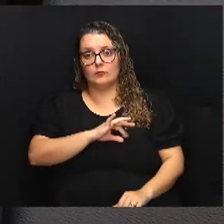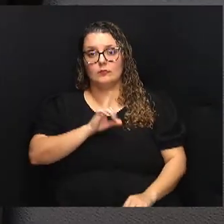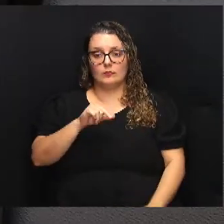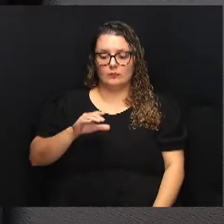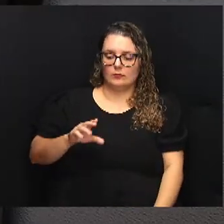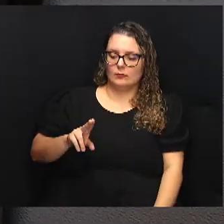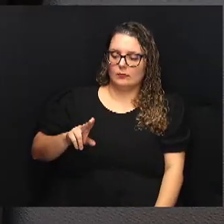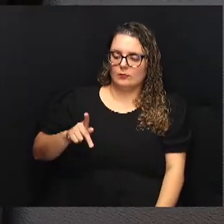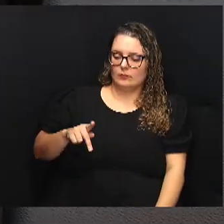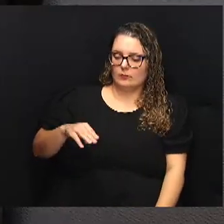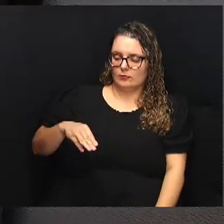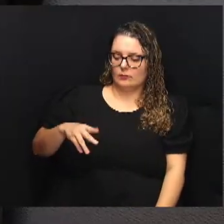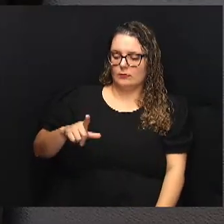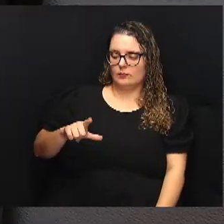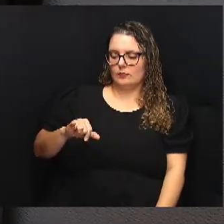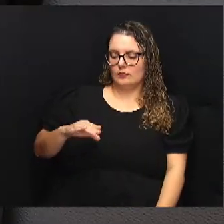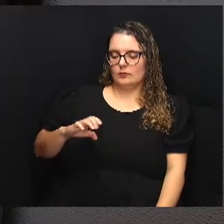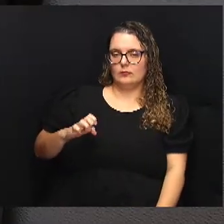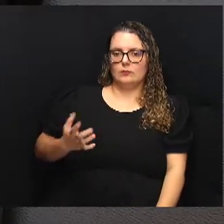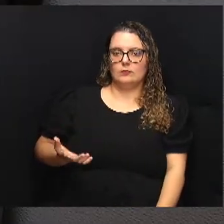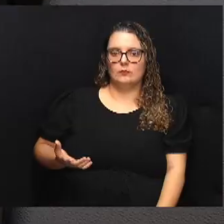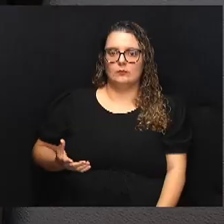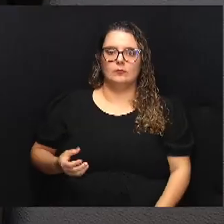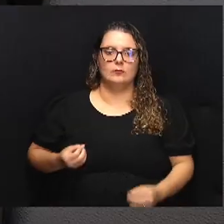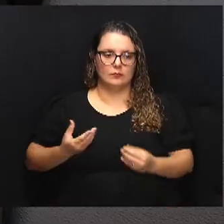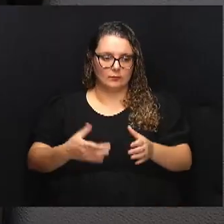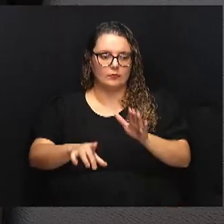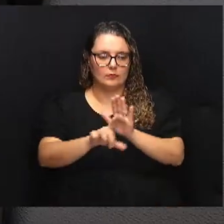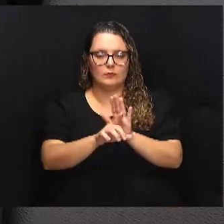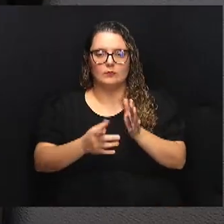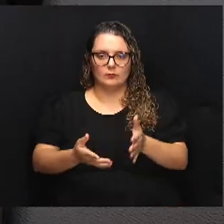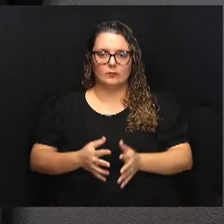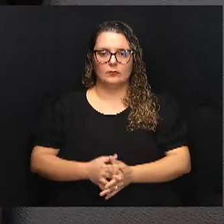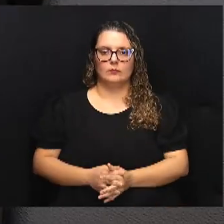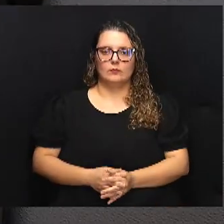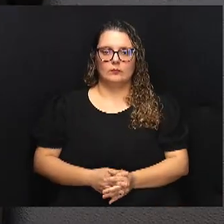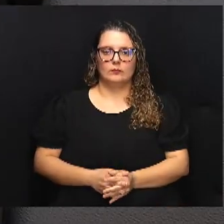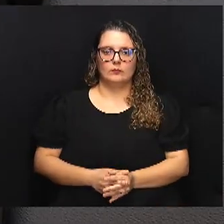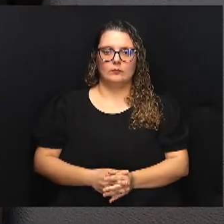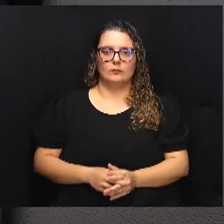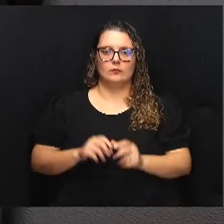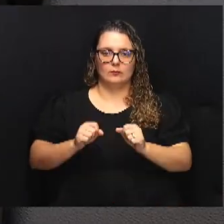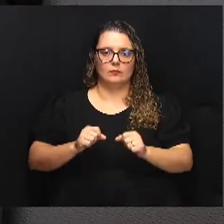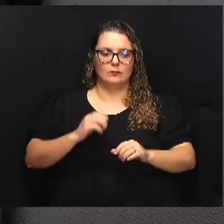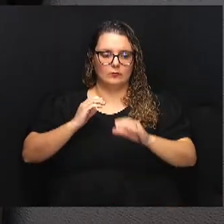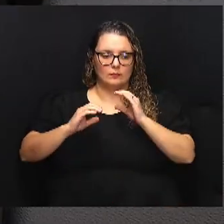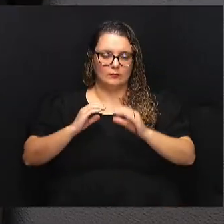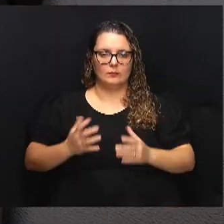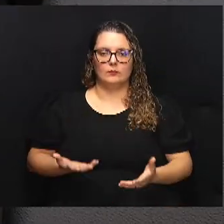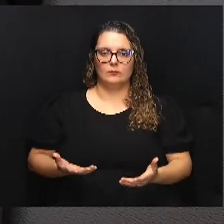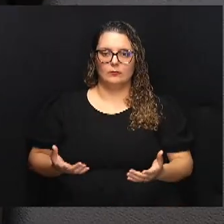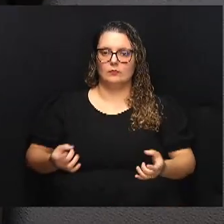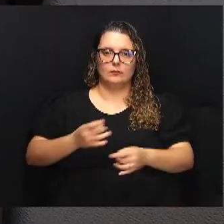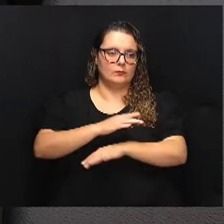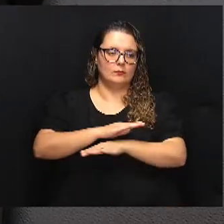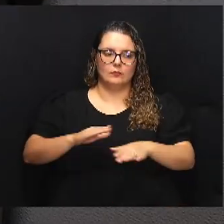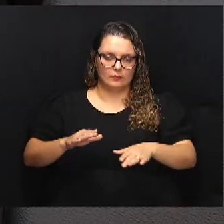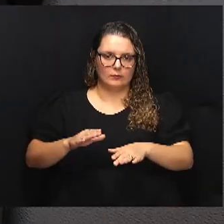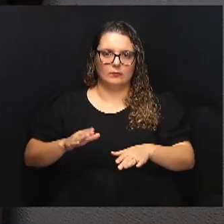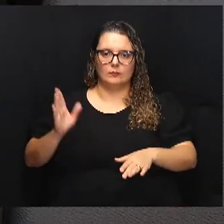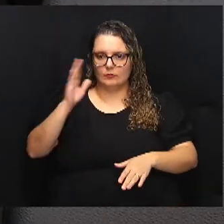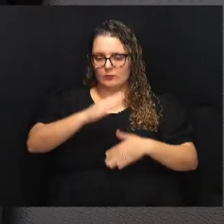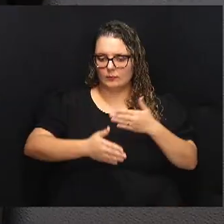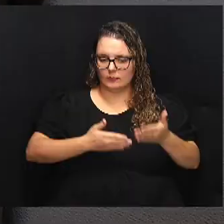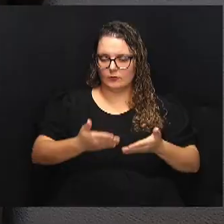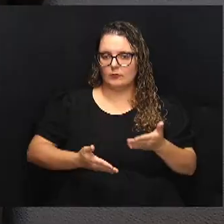cúmplice. Então a gente colocou essa lei para que possa ser comunicado quanto a gente precisa combater, precisa coibir os maus tratos. Antes